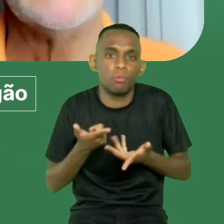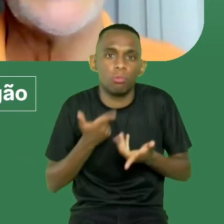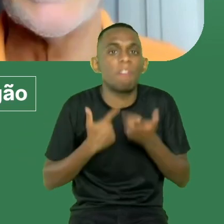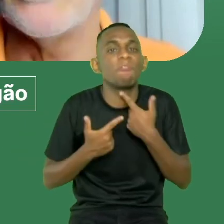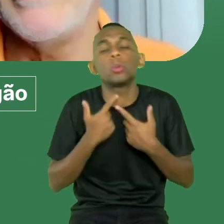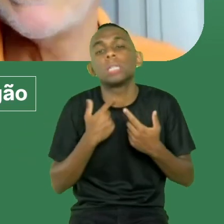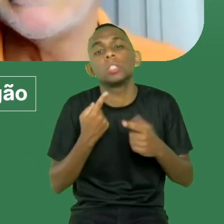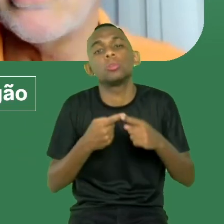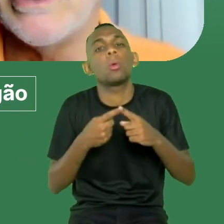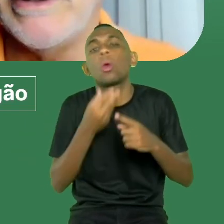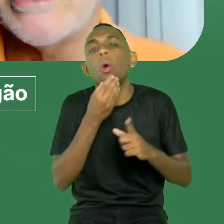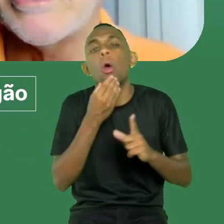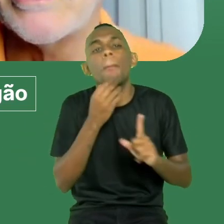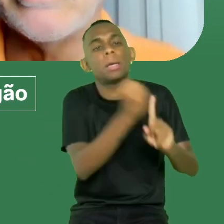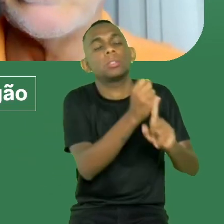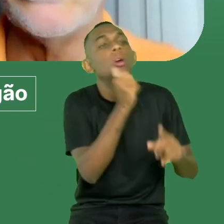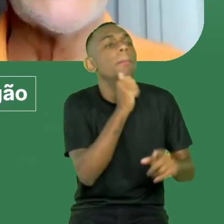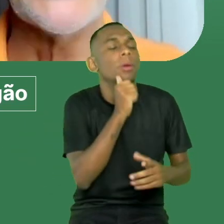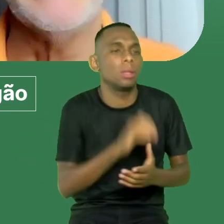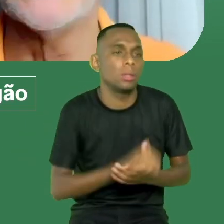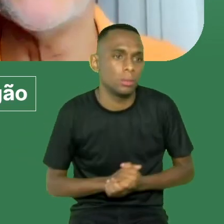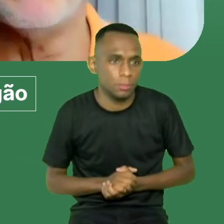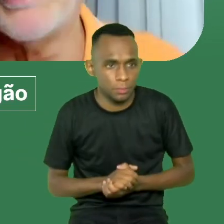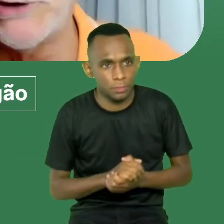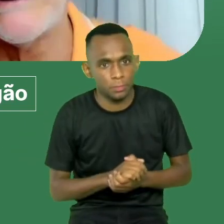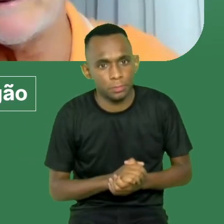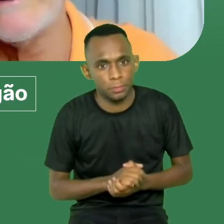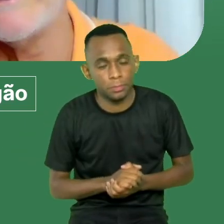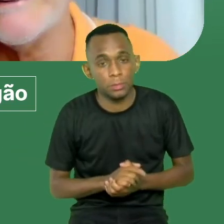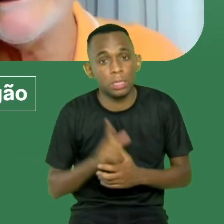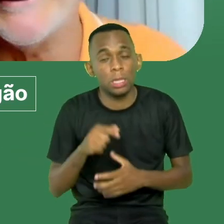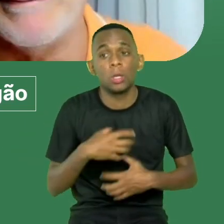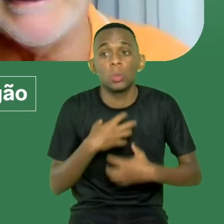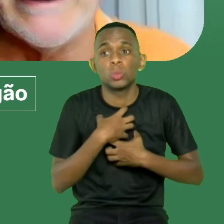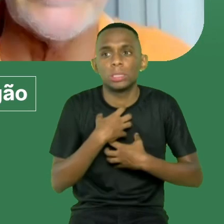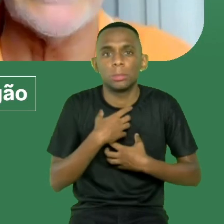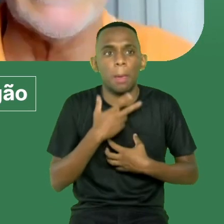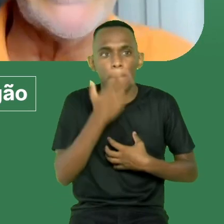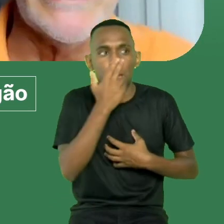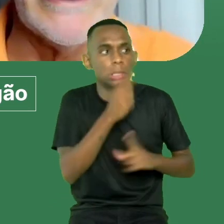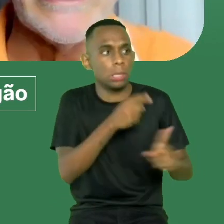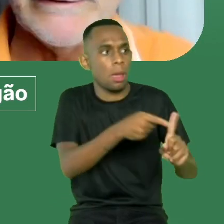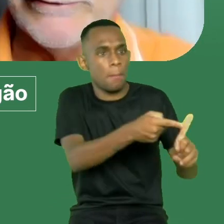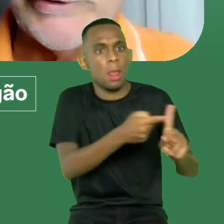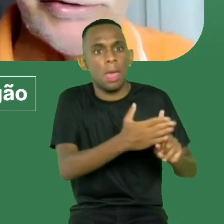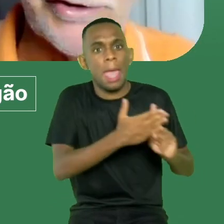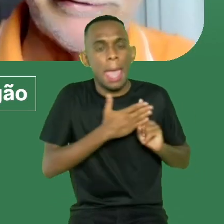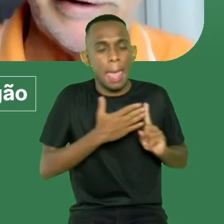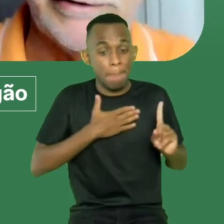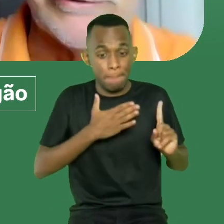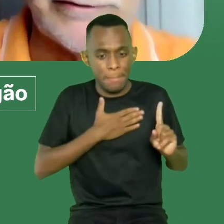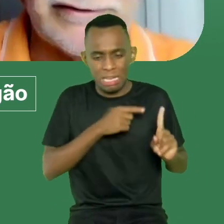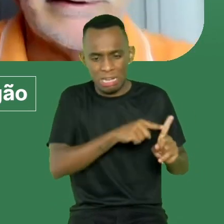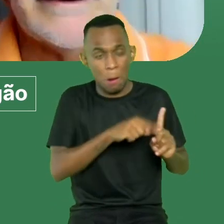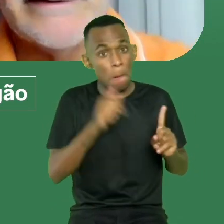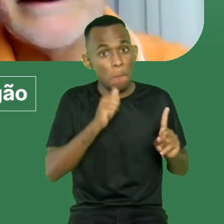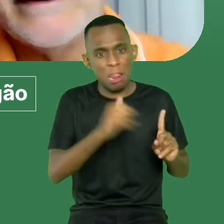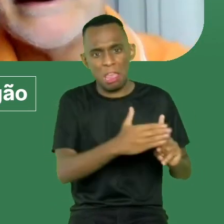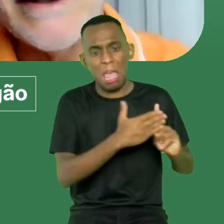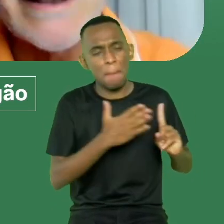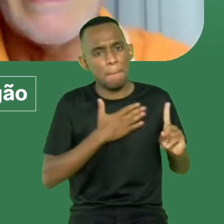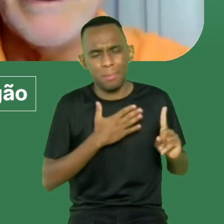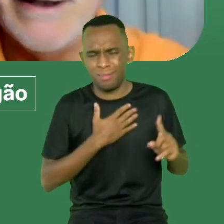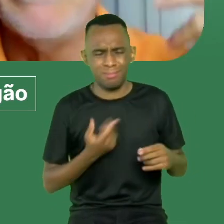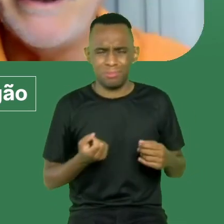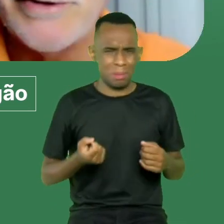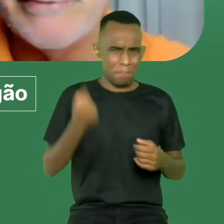É, Nesse, geralmente con- decorrente de um sentimento de posse que o homem tem sobre a mulher, que não sei de onde vem isso.